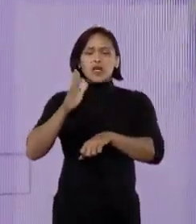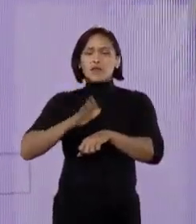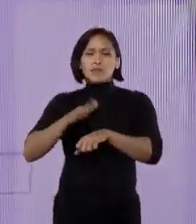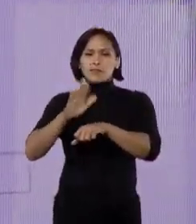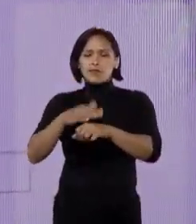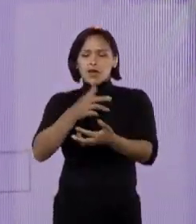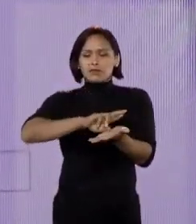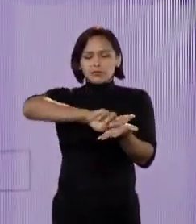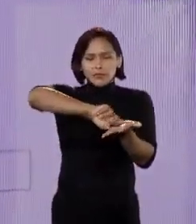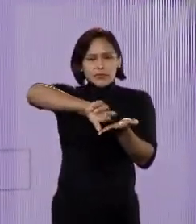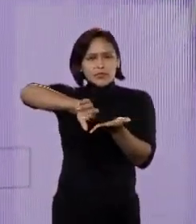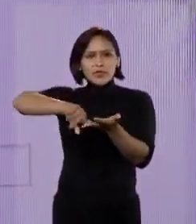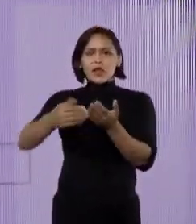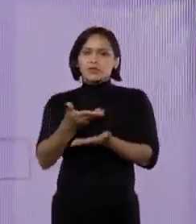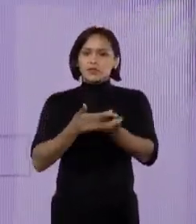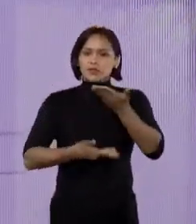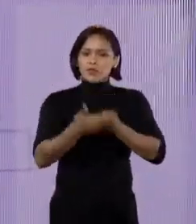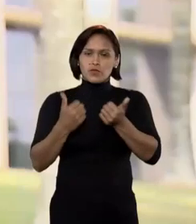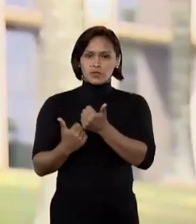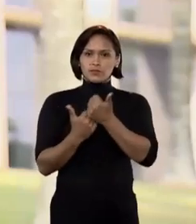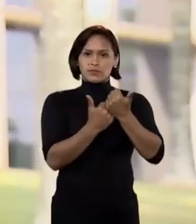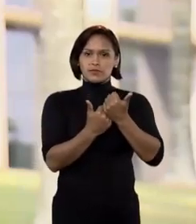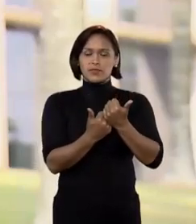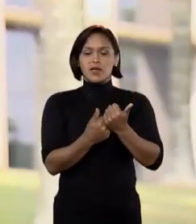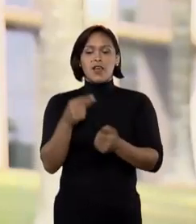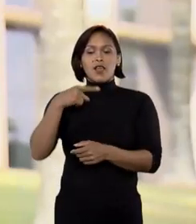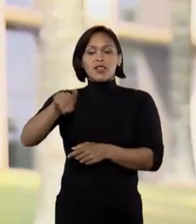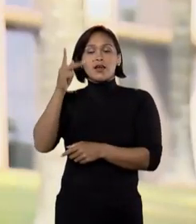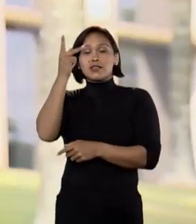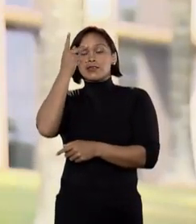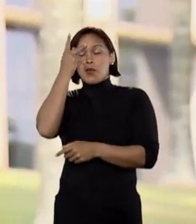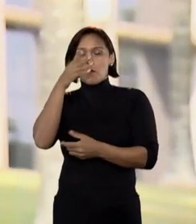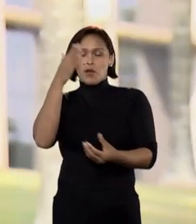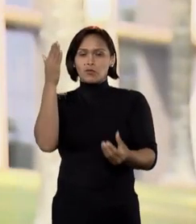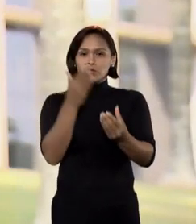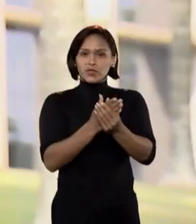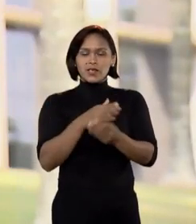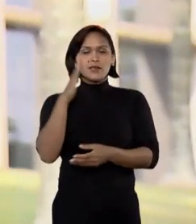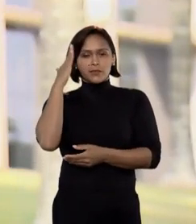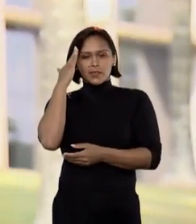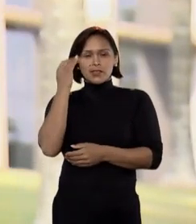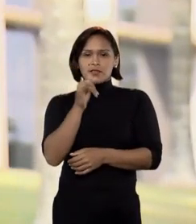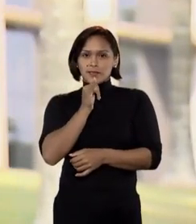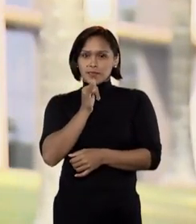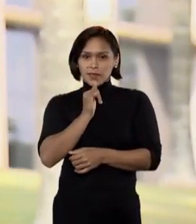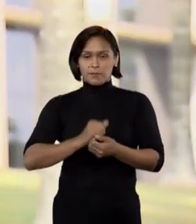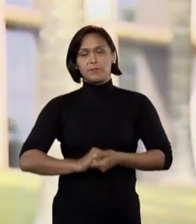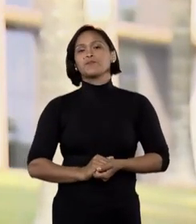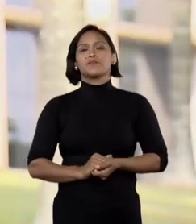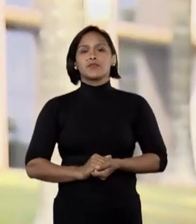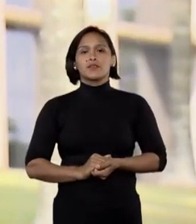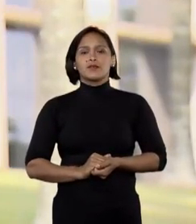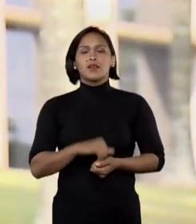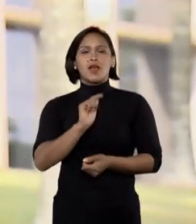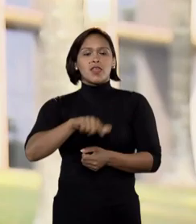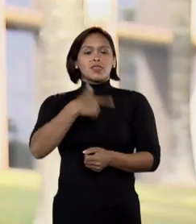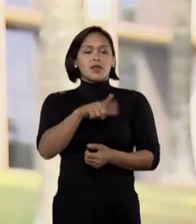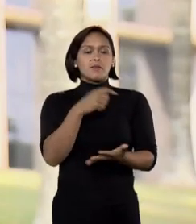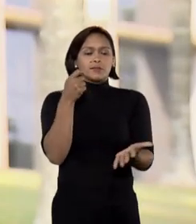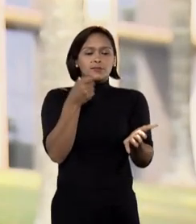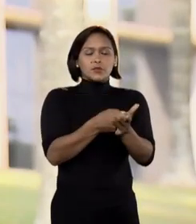benefícios públicos e assistenciais. Um caso em São Paulo pode ajudar a entender melhor um trecho da lei. Depois de